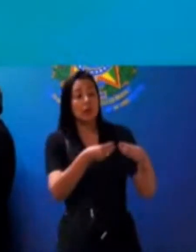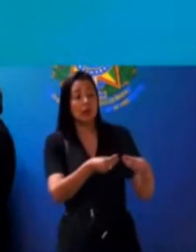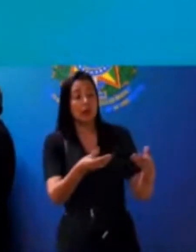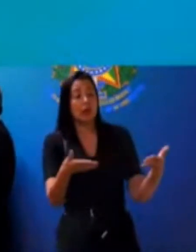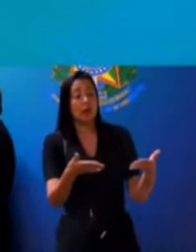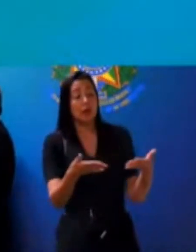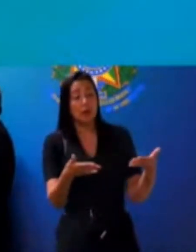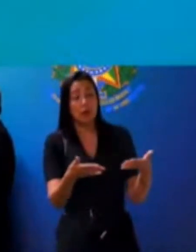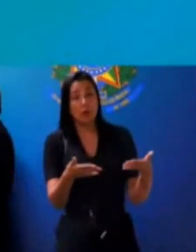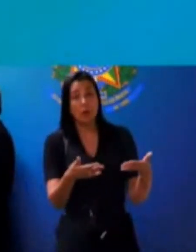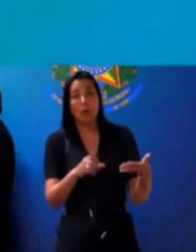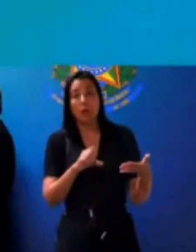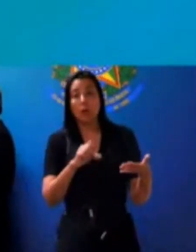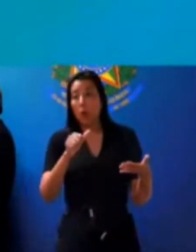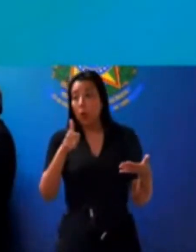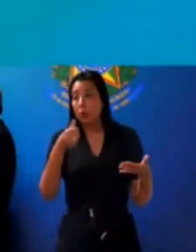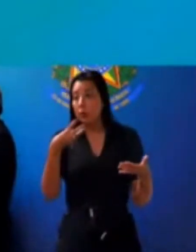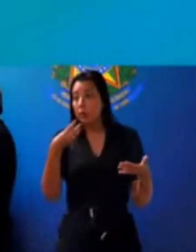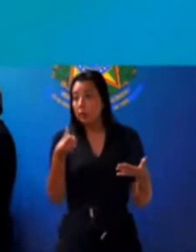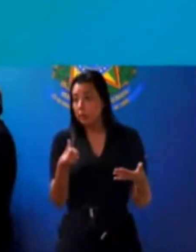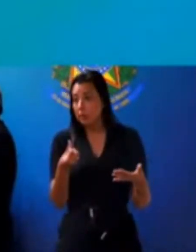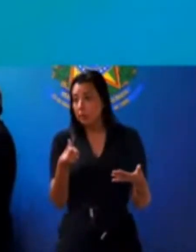Medida Provisória 1136